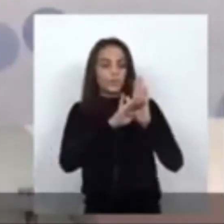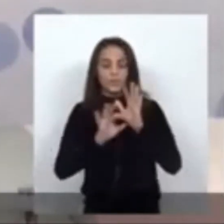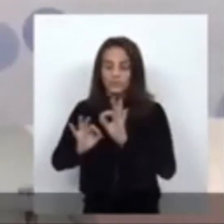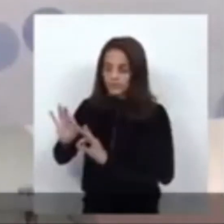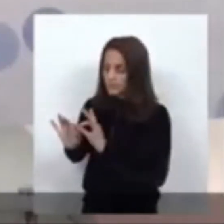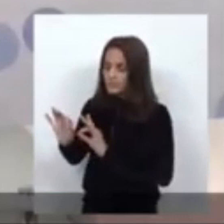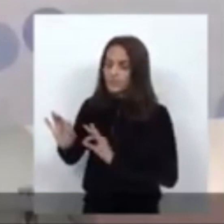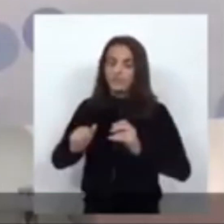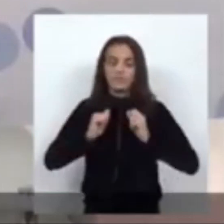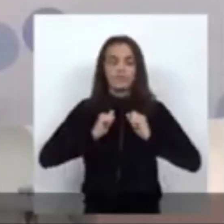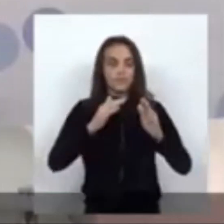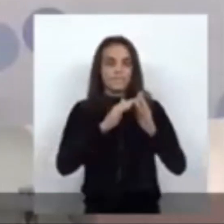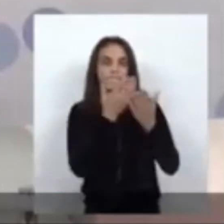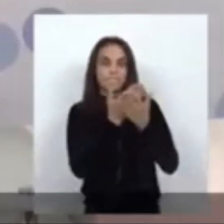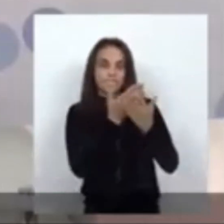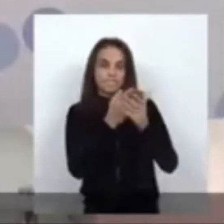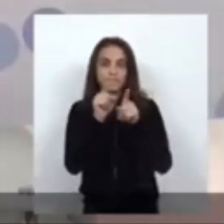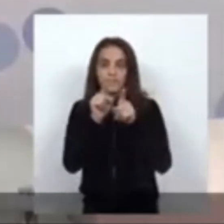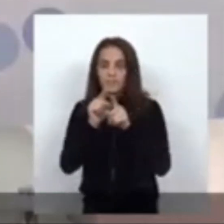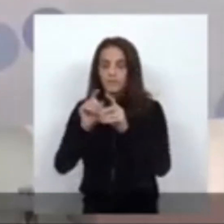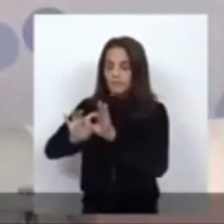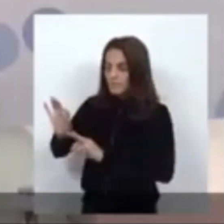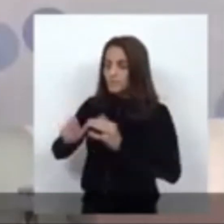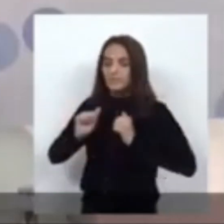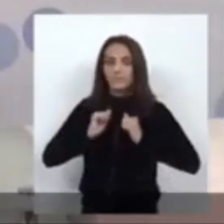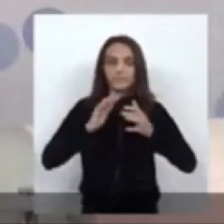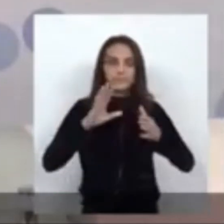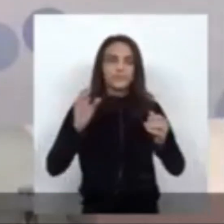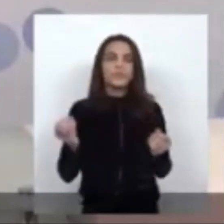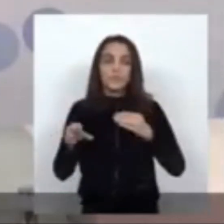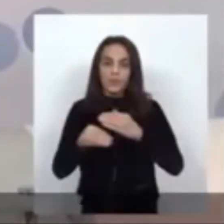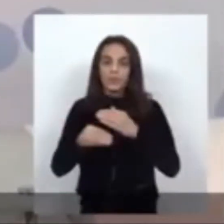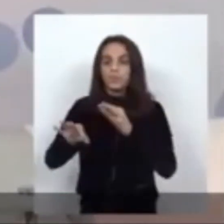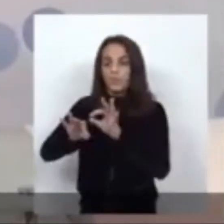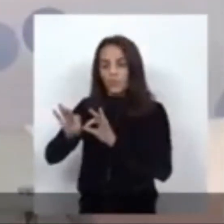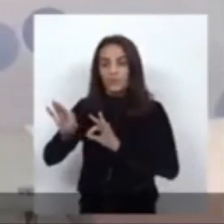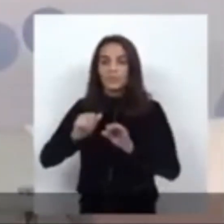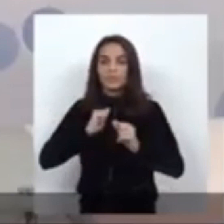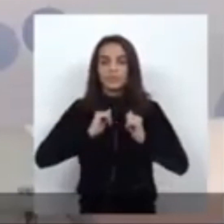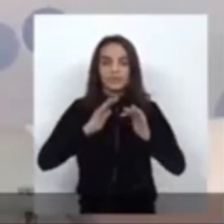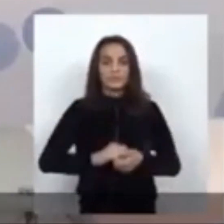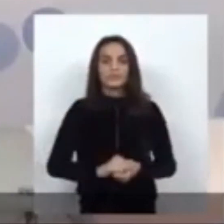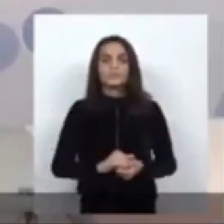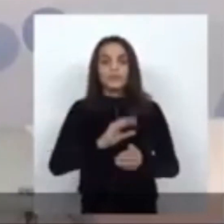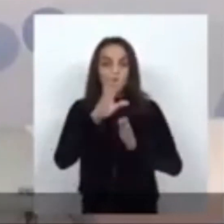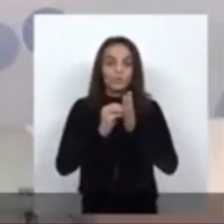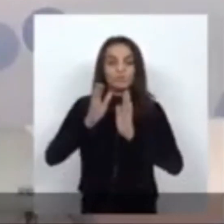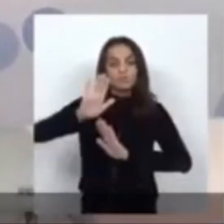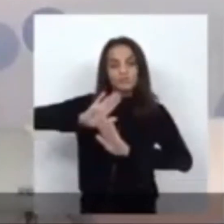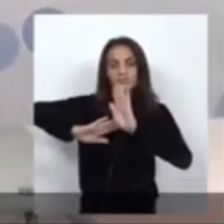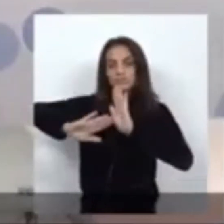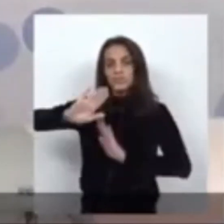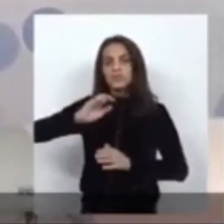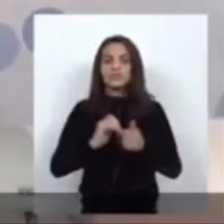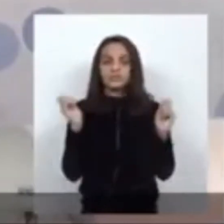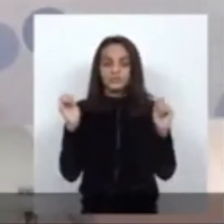escola, depois planejar as ações que estão ali elencadas no seu programa de ação, que eles tenham todo um cuidado para